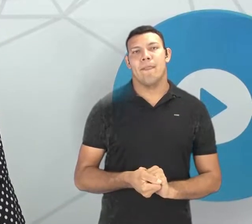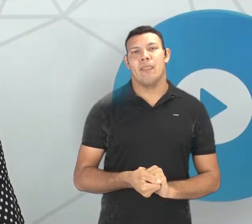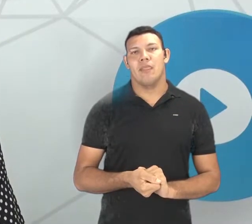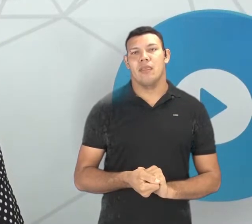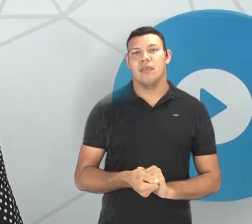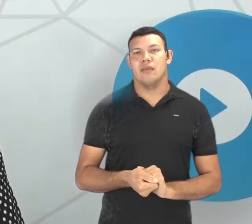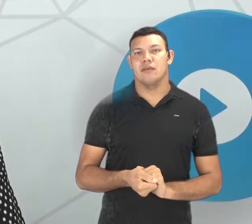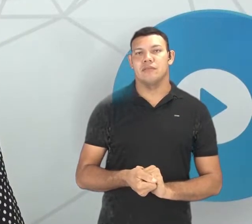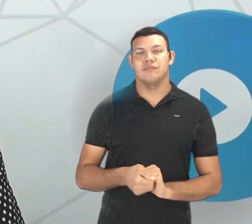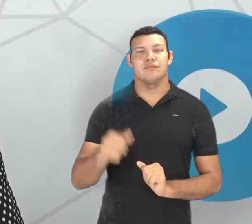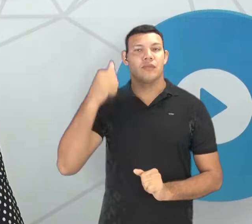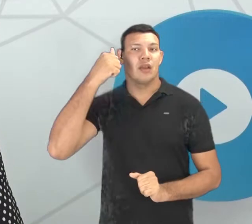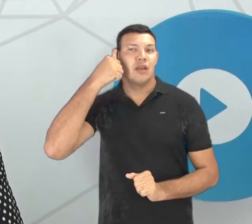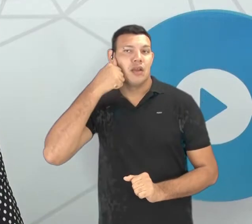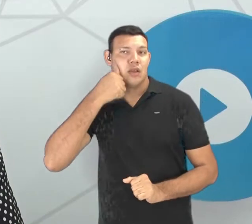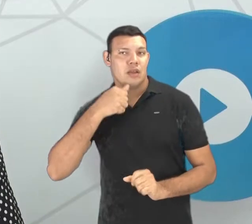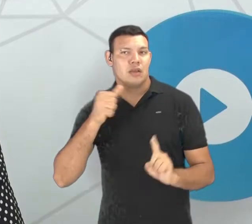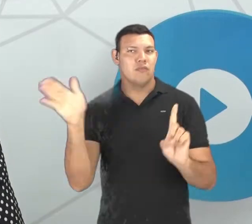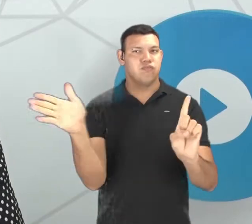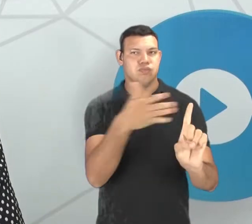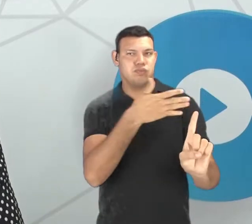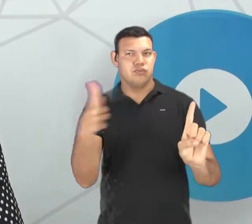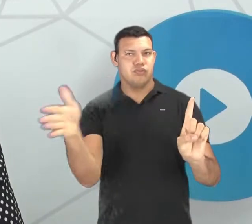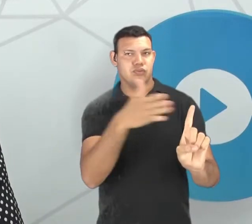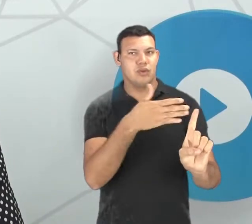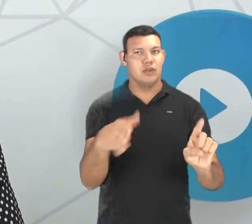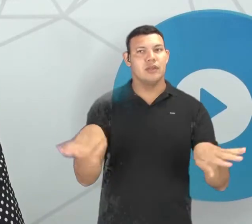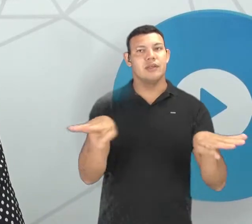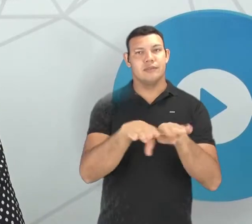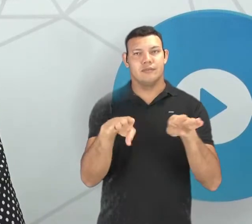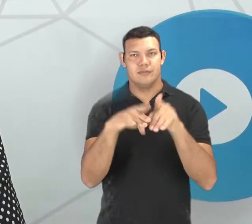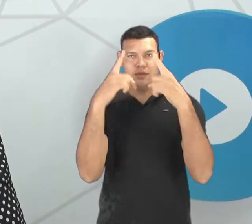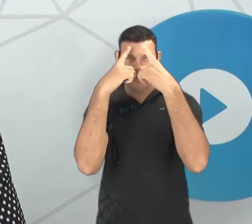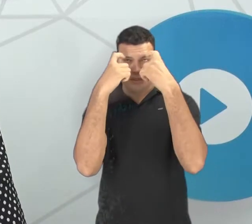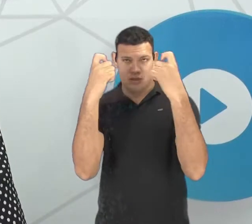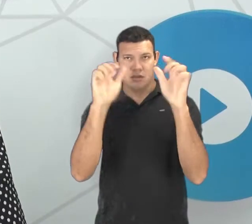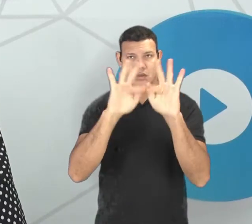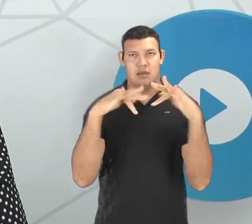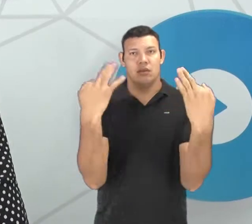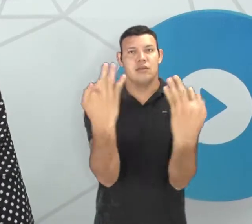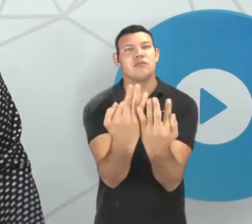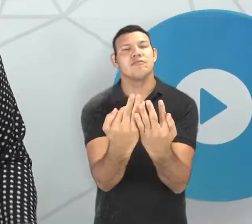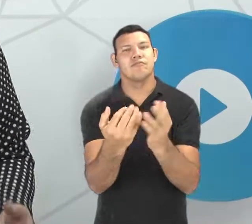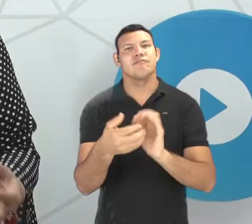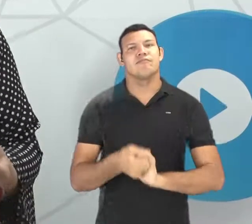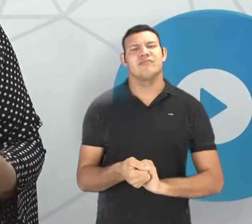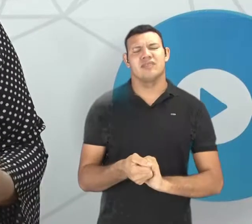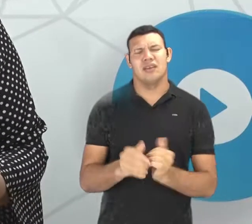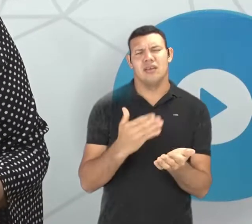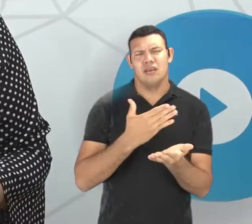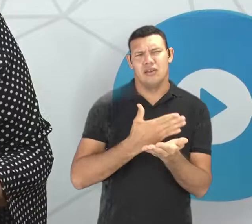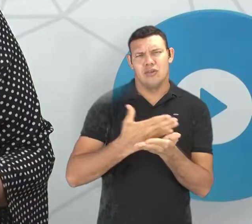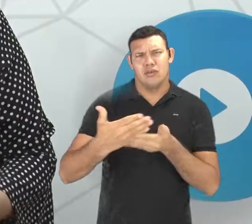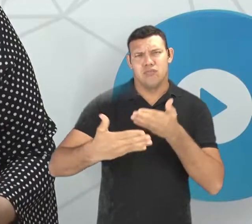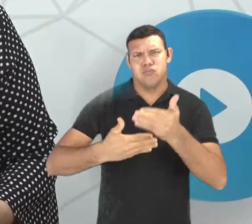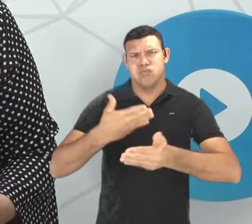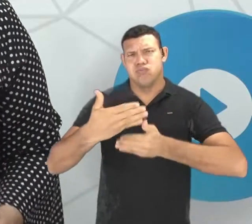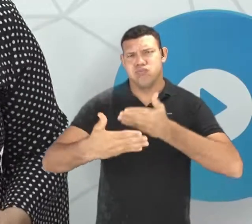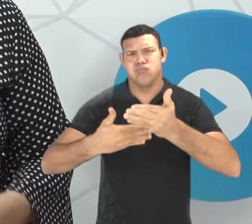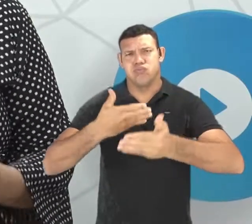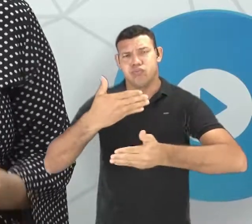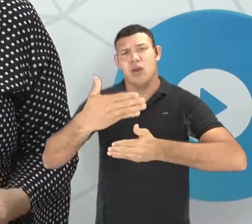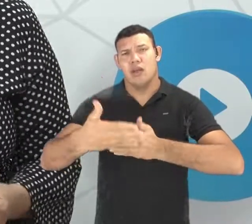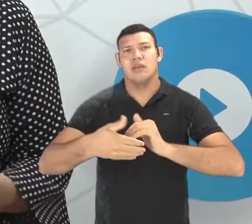a violência doméstica e familiar contra a mulher, ela é muito antiga. Ela é a violência que ela é